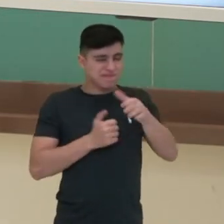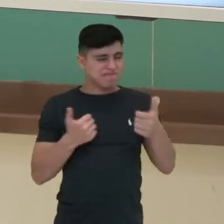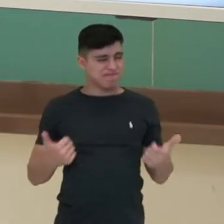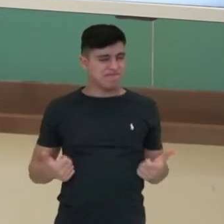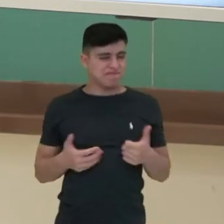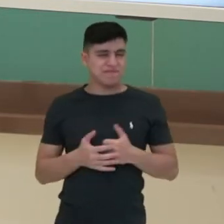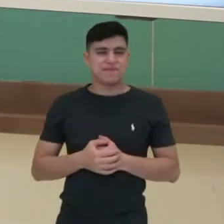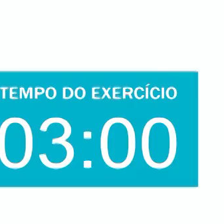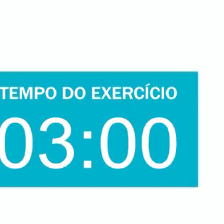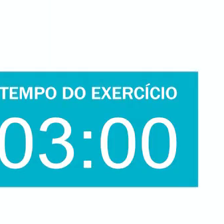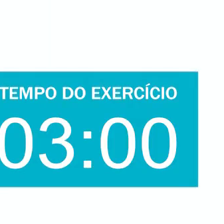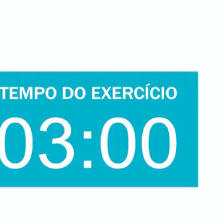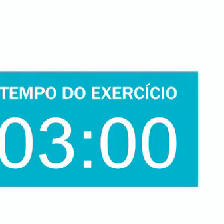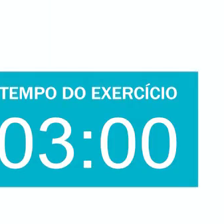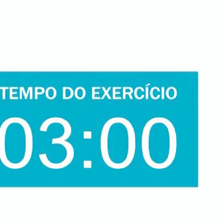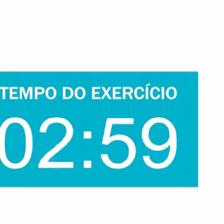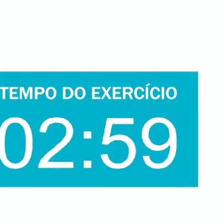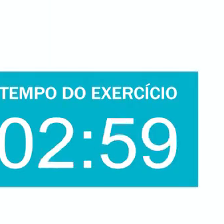voltamos.